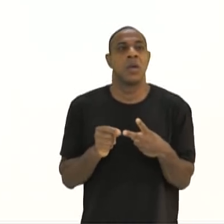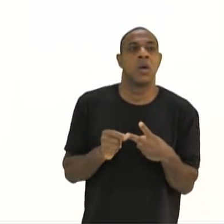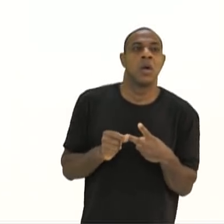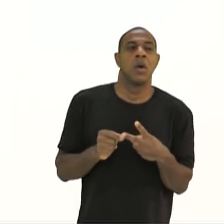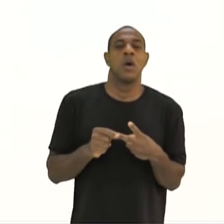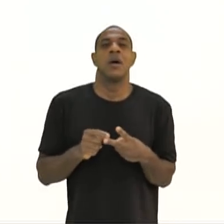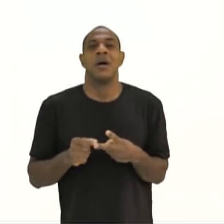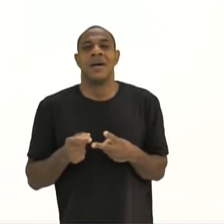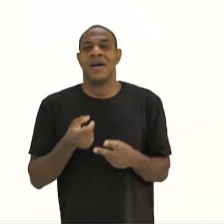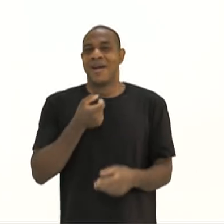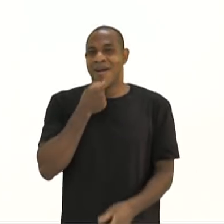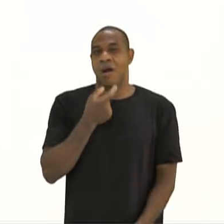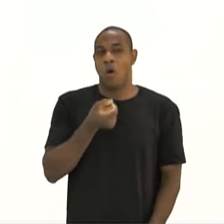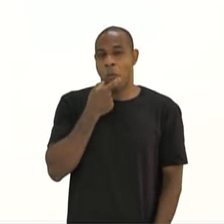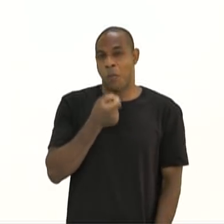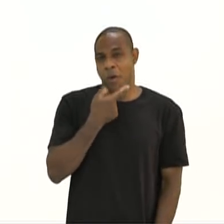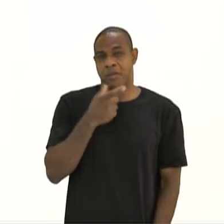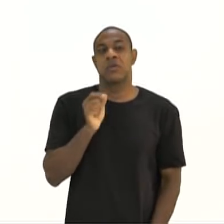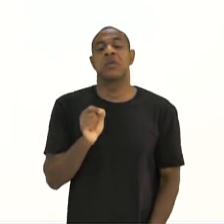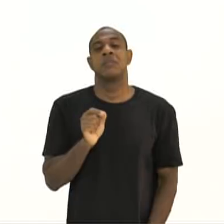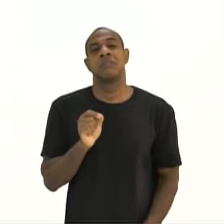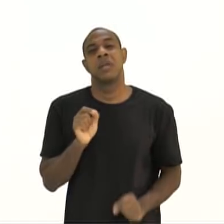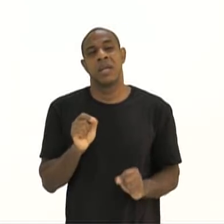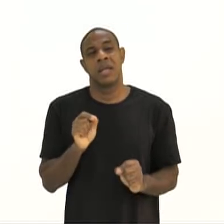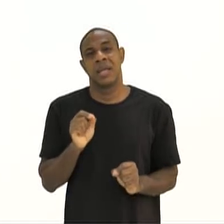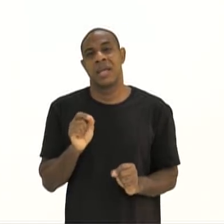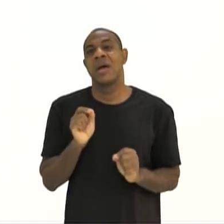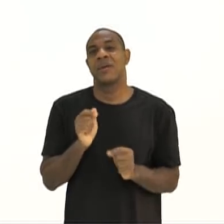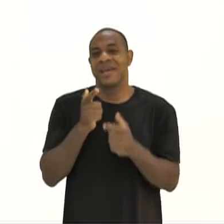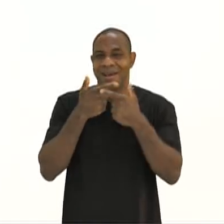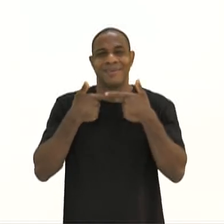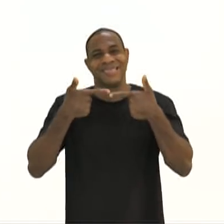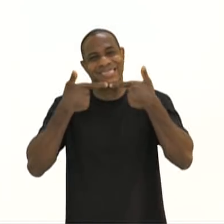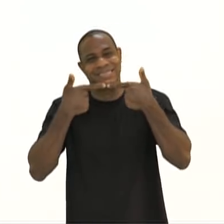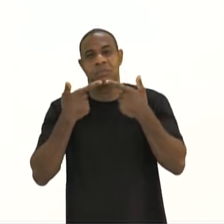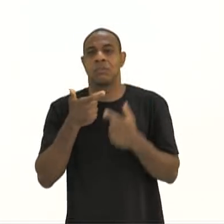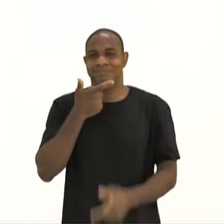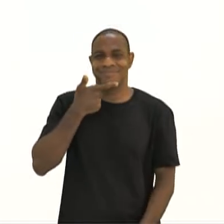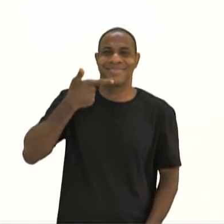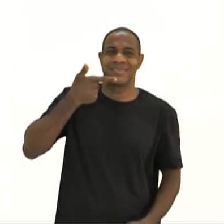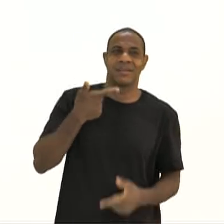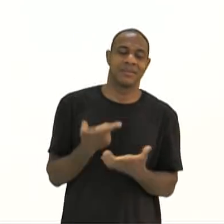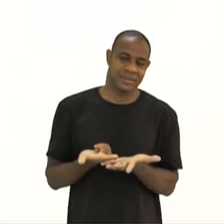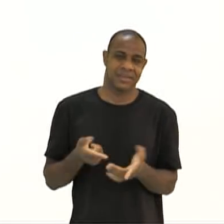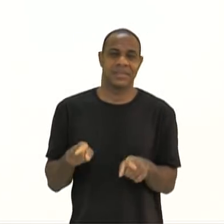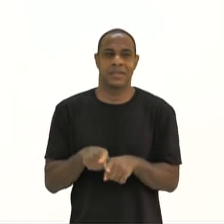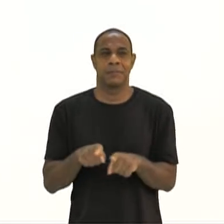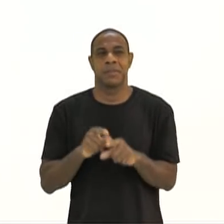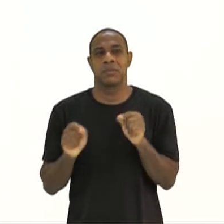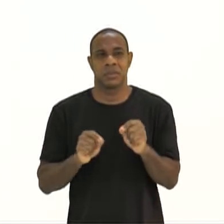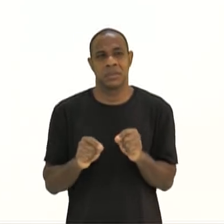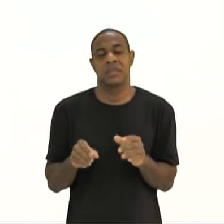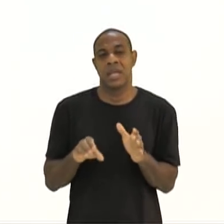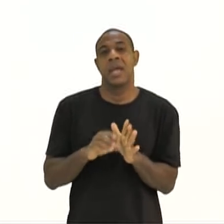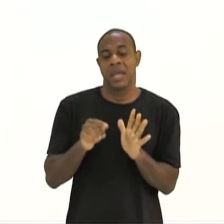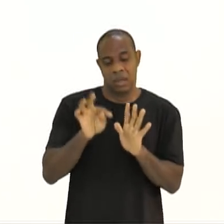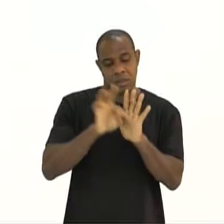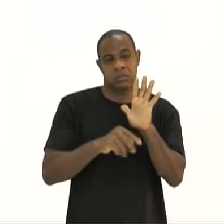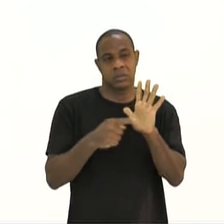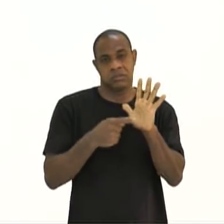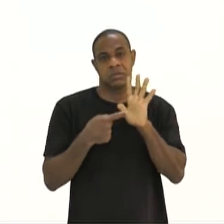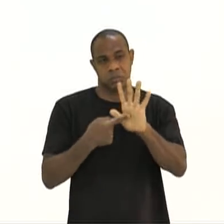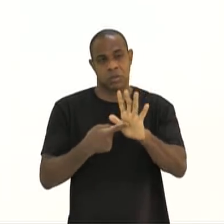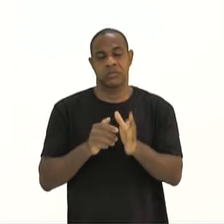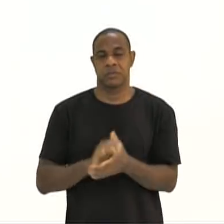nome sugere, ela produz humor, né? Então, de uma forma irônica, uma determinada situação é tratada ali